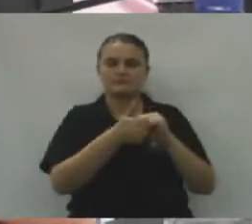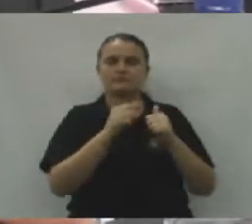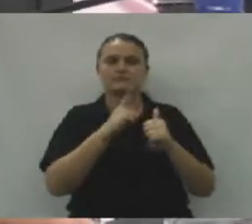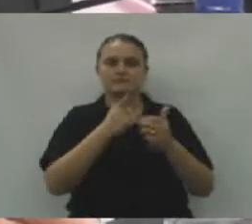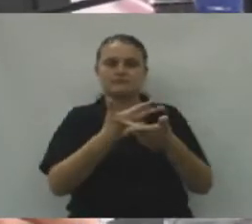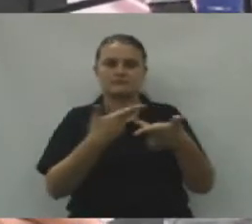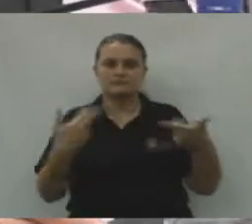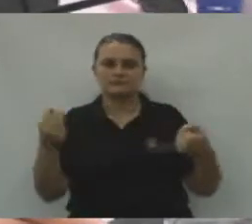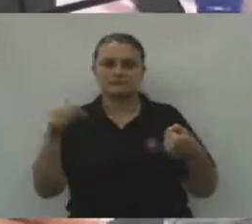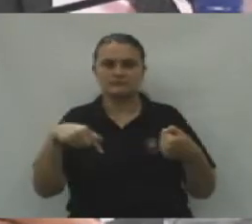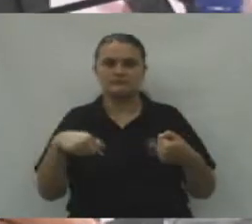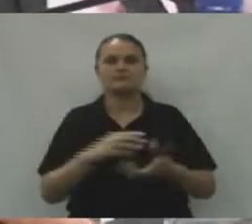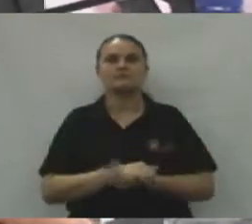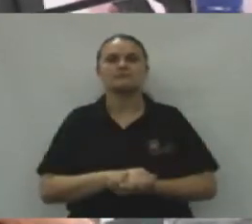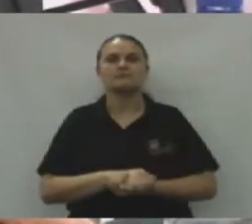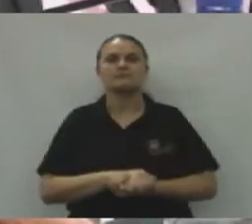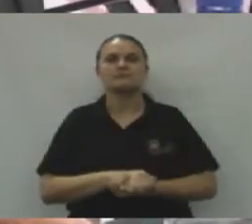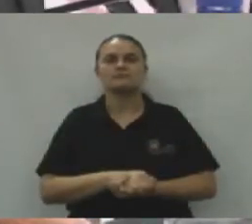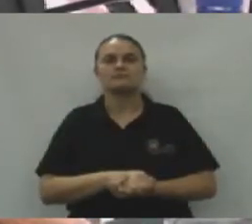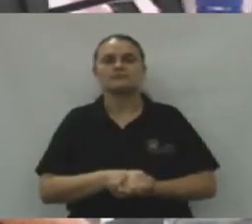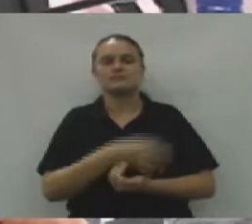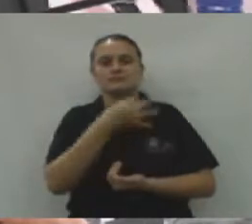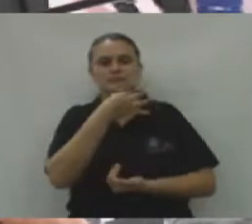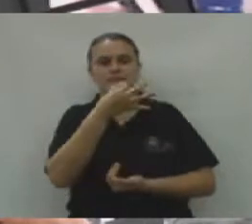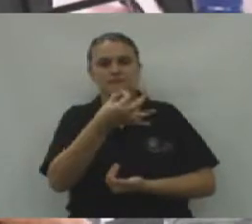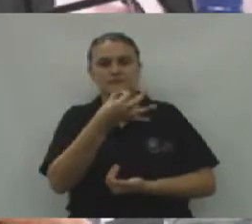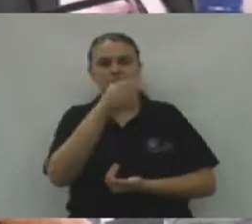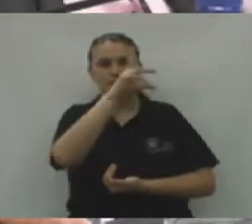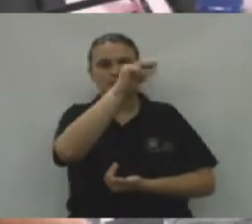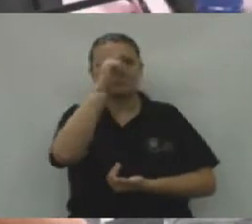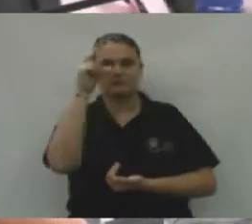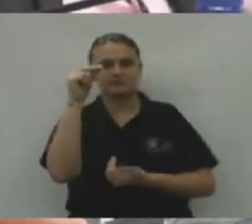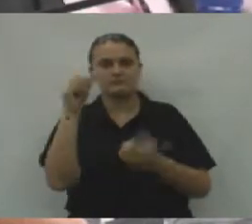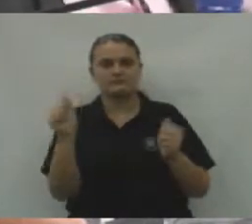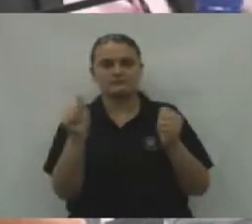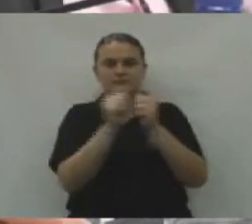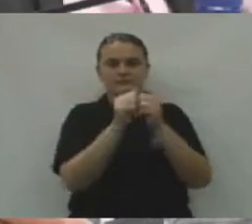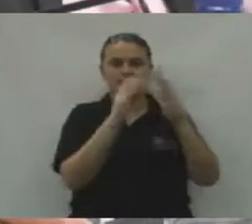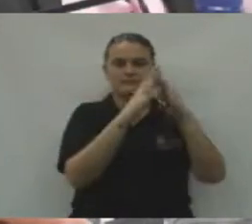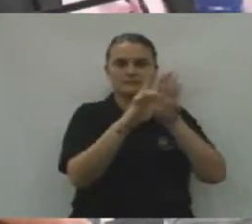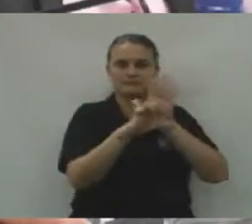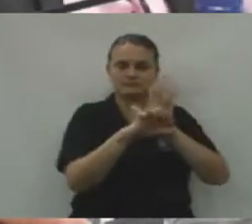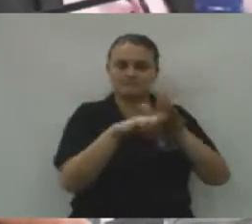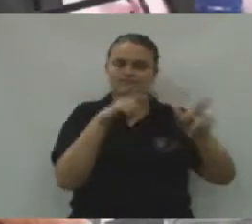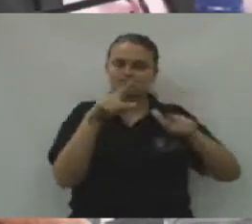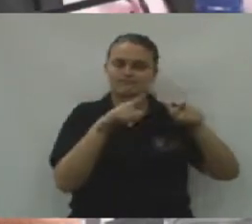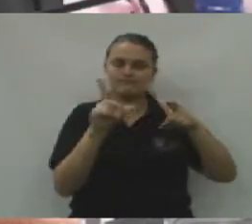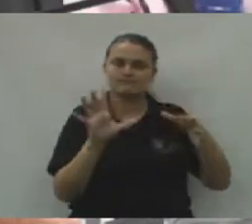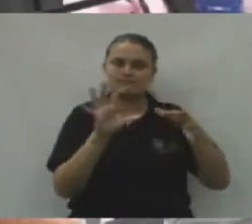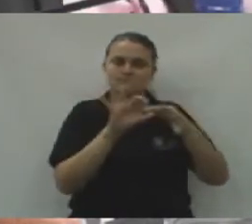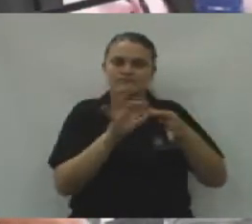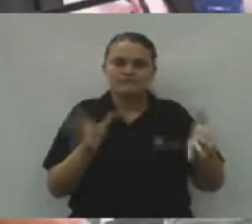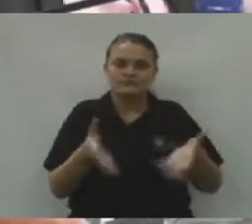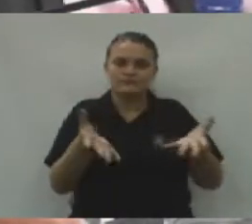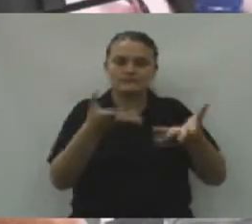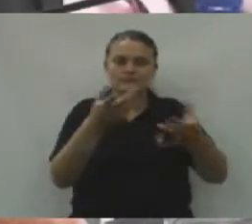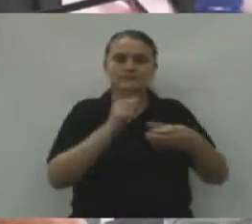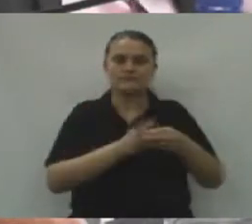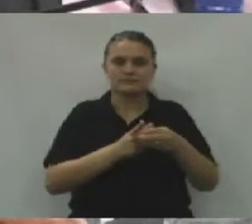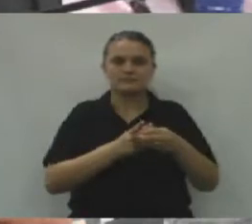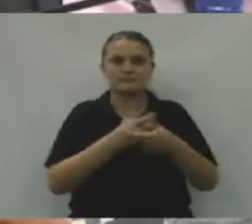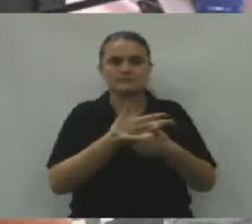muitas coisas para nós. Então, eu acho que o Executivo e o Legislativo estão trabalhando juntos, né, em prol da cidade. Isso é umas